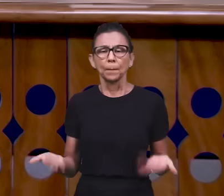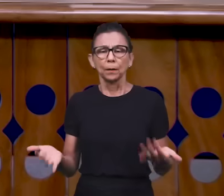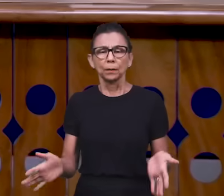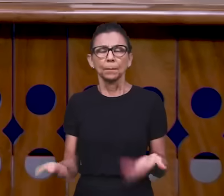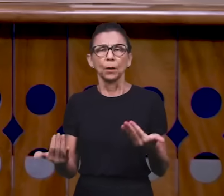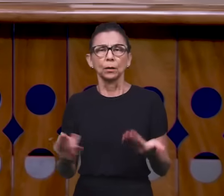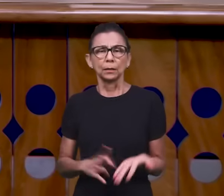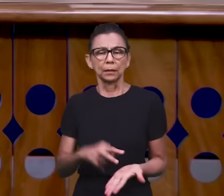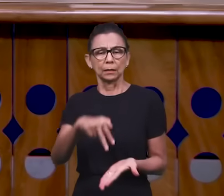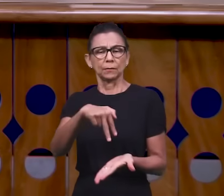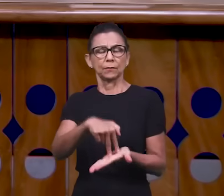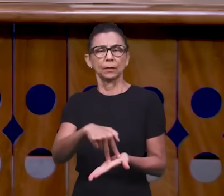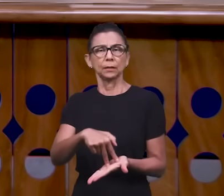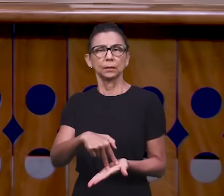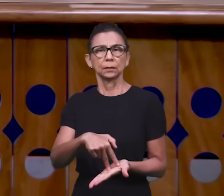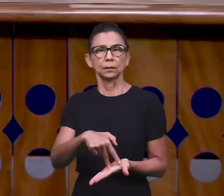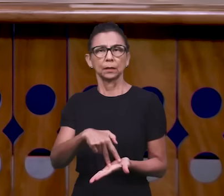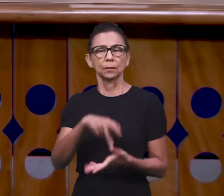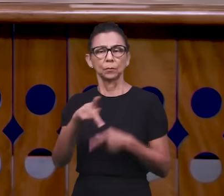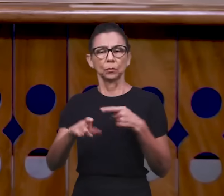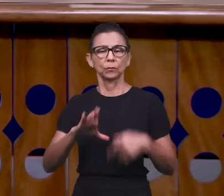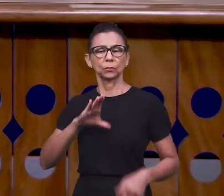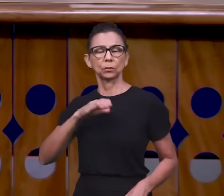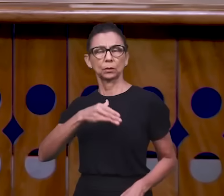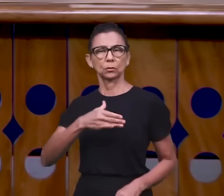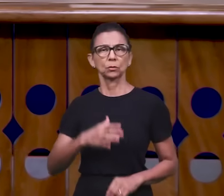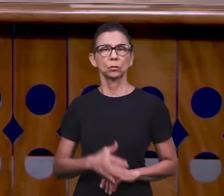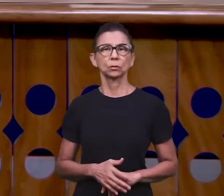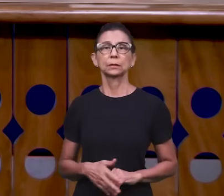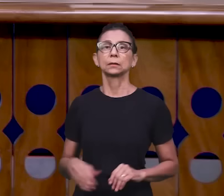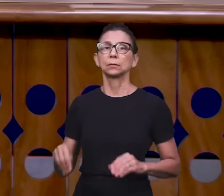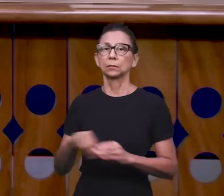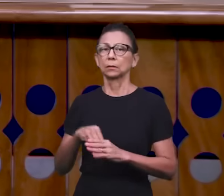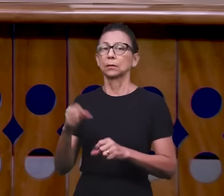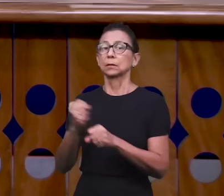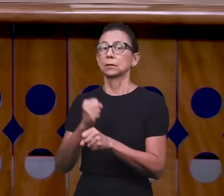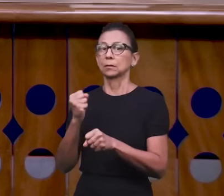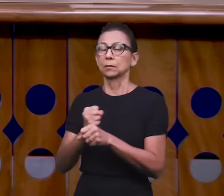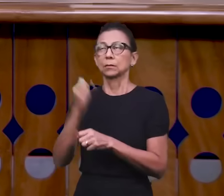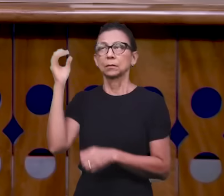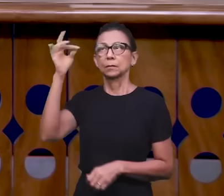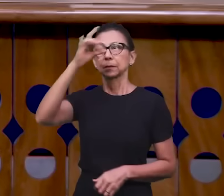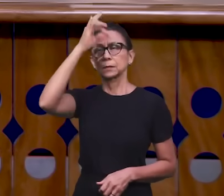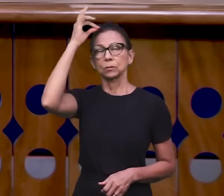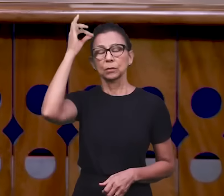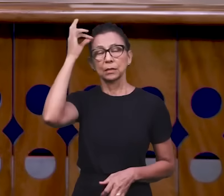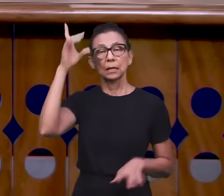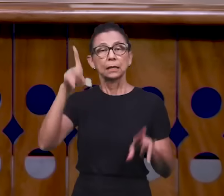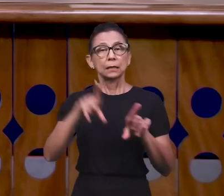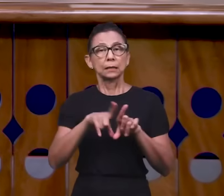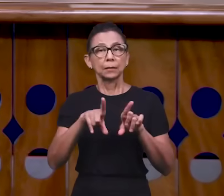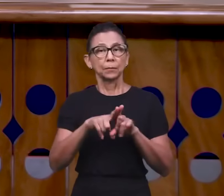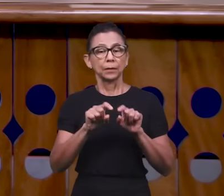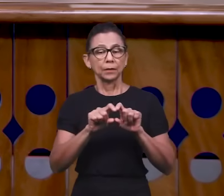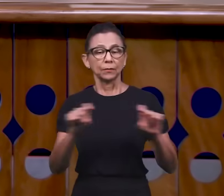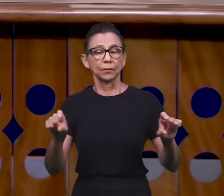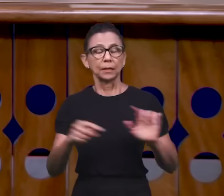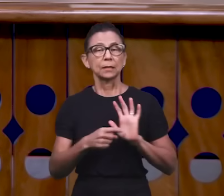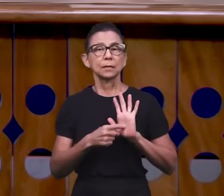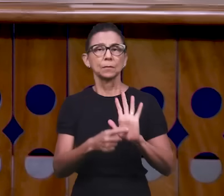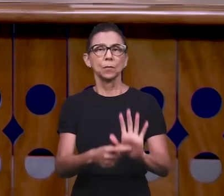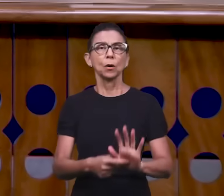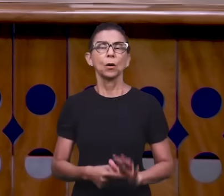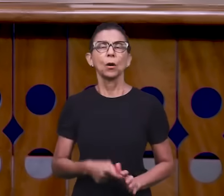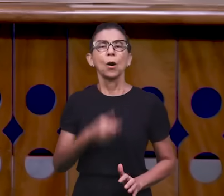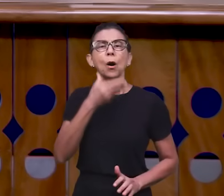esses? Os valentes são aqueles que fazem parte de uma obra do Espírito Santo nessa última hora. A expressão também que ele diz, subam